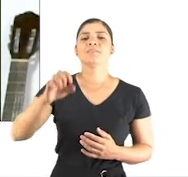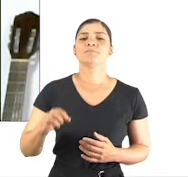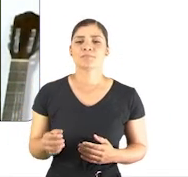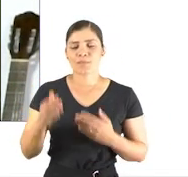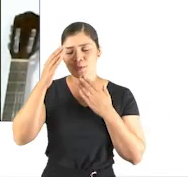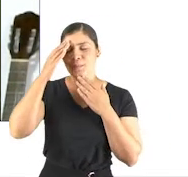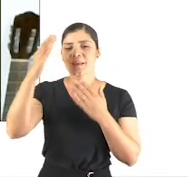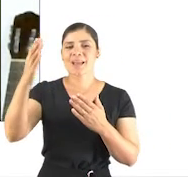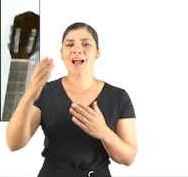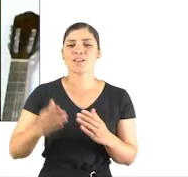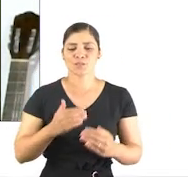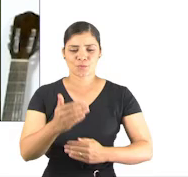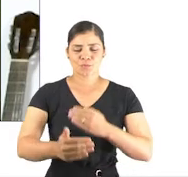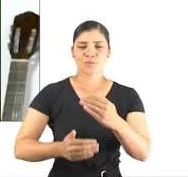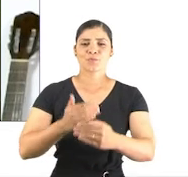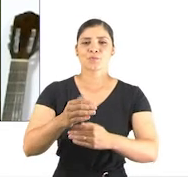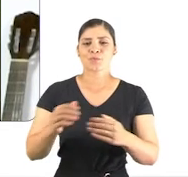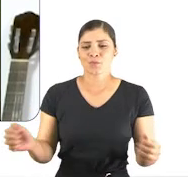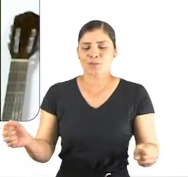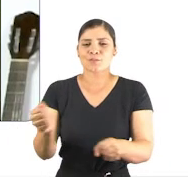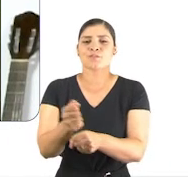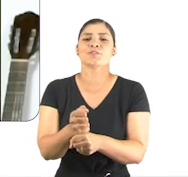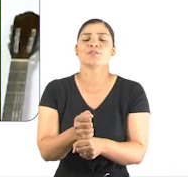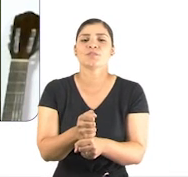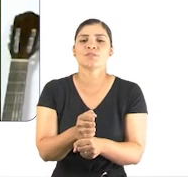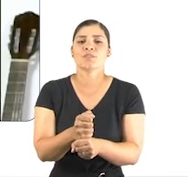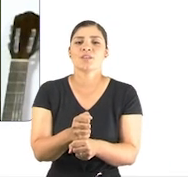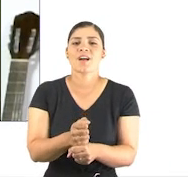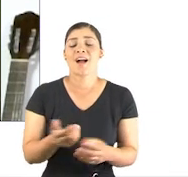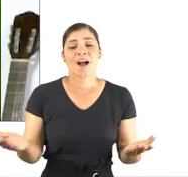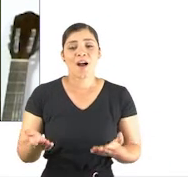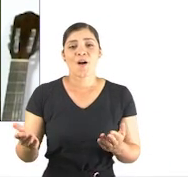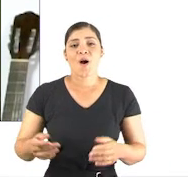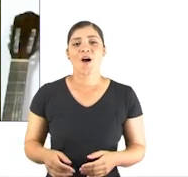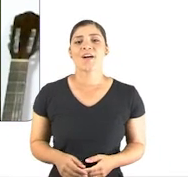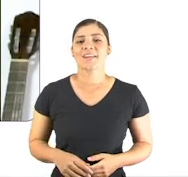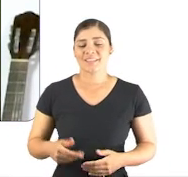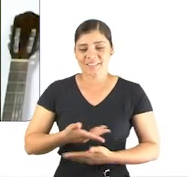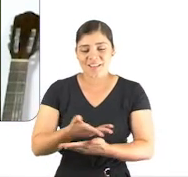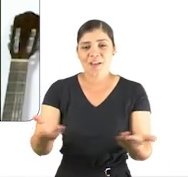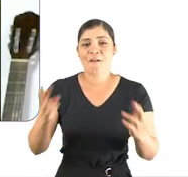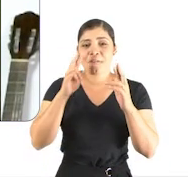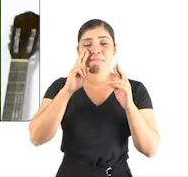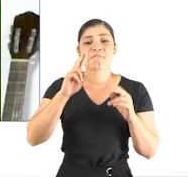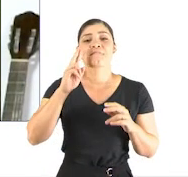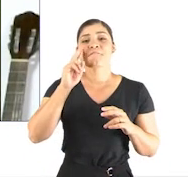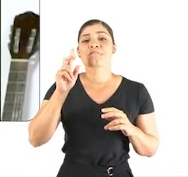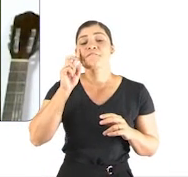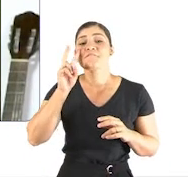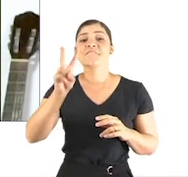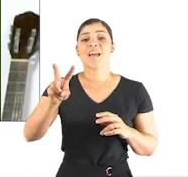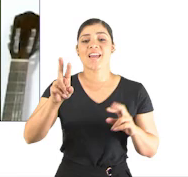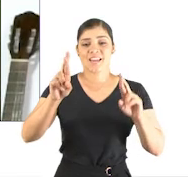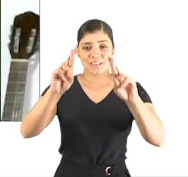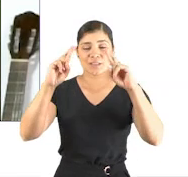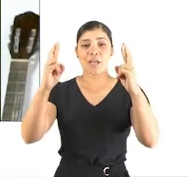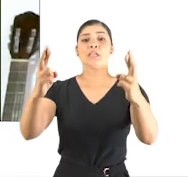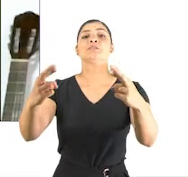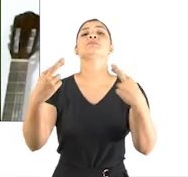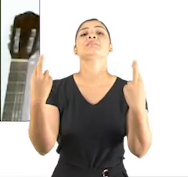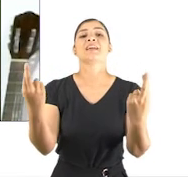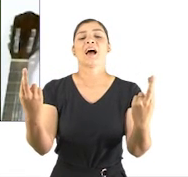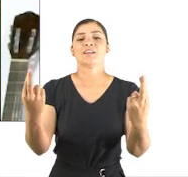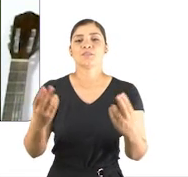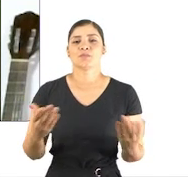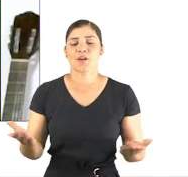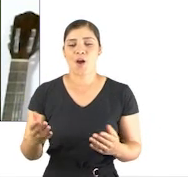junto com a gente, esse crescimento que a gente fez junto. E esse é um resultado de um trabalho que ele envolveu inovação, envolveu aposta,